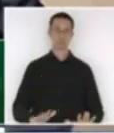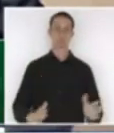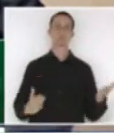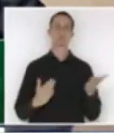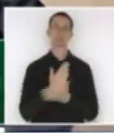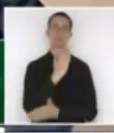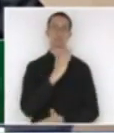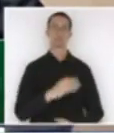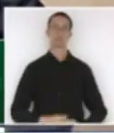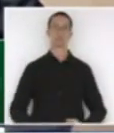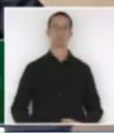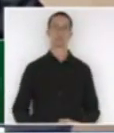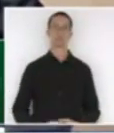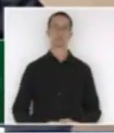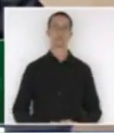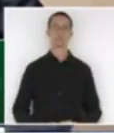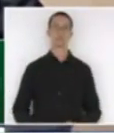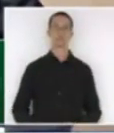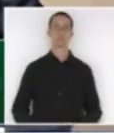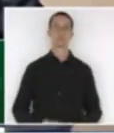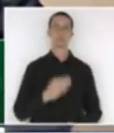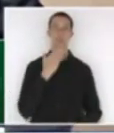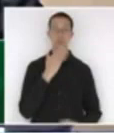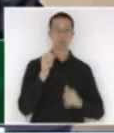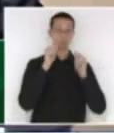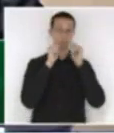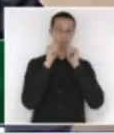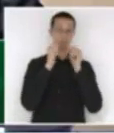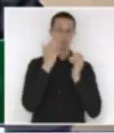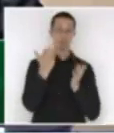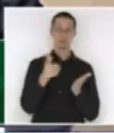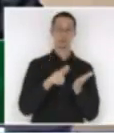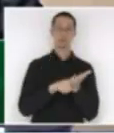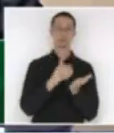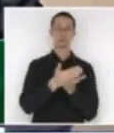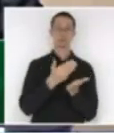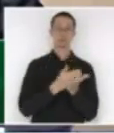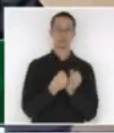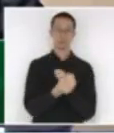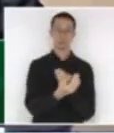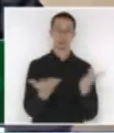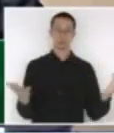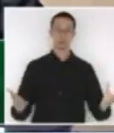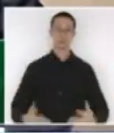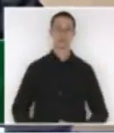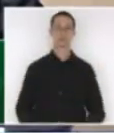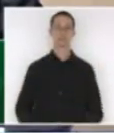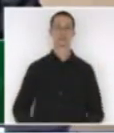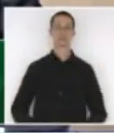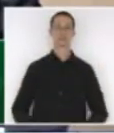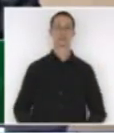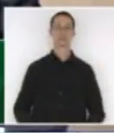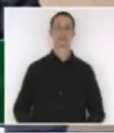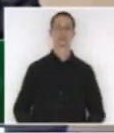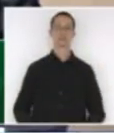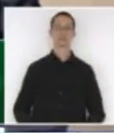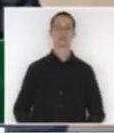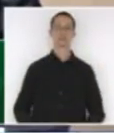Aprovada. Solicito a assessoria que proceda à distribuição do expediente. Breves